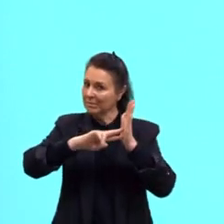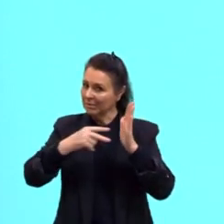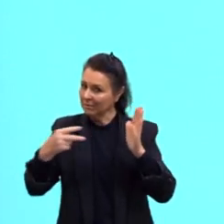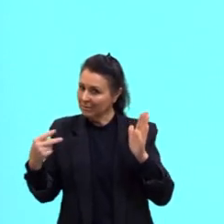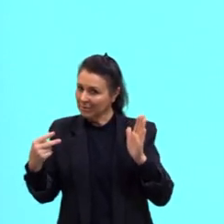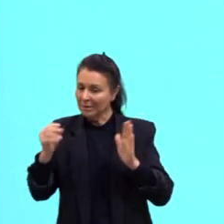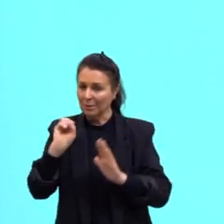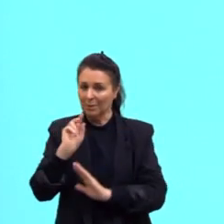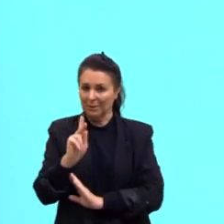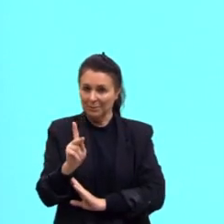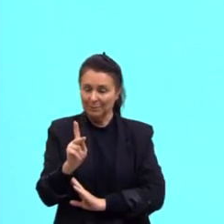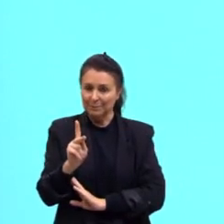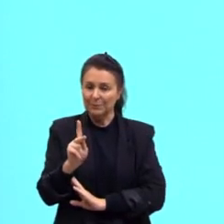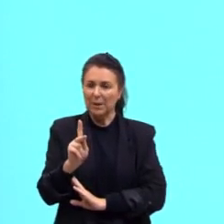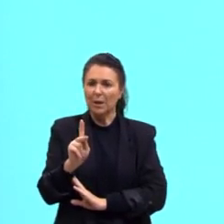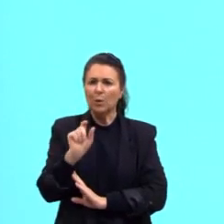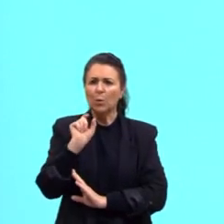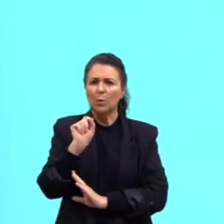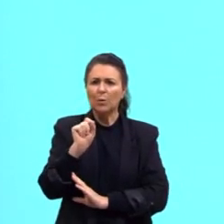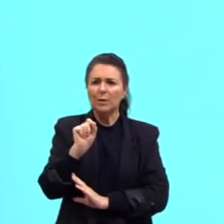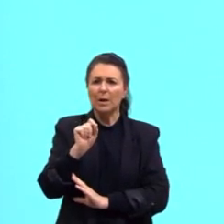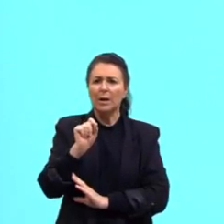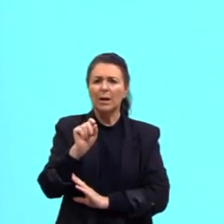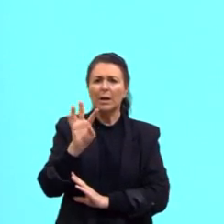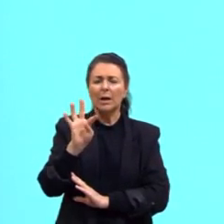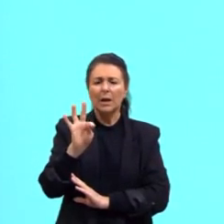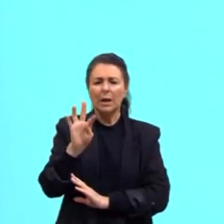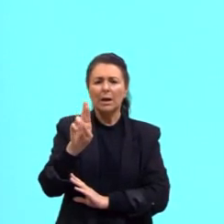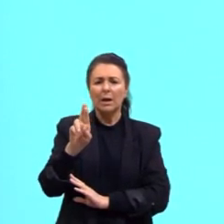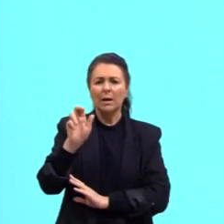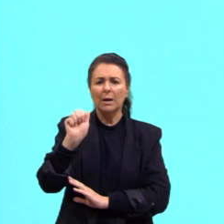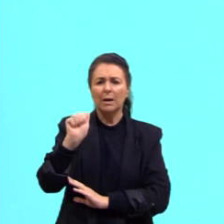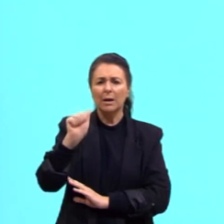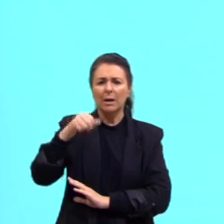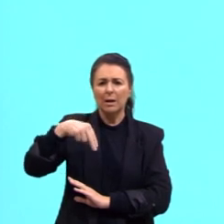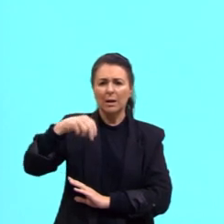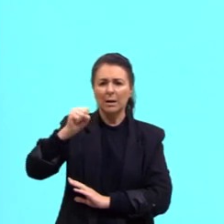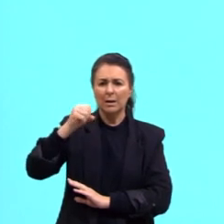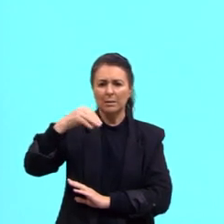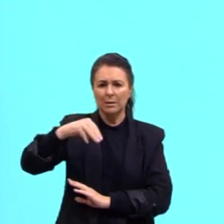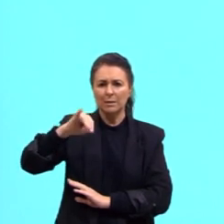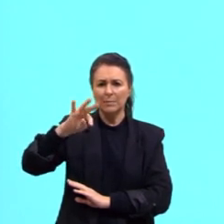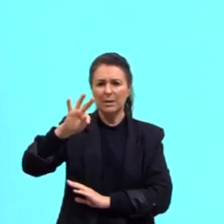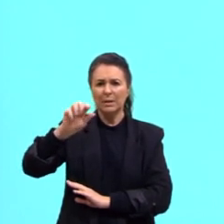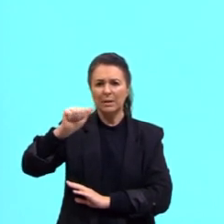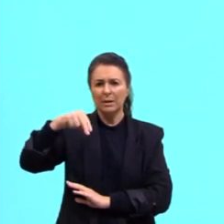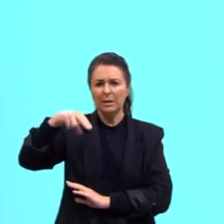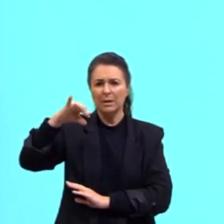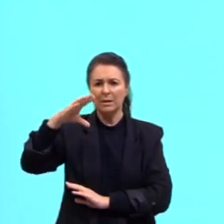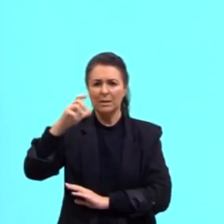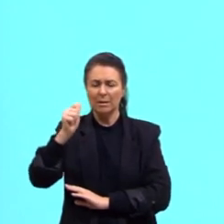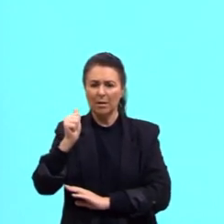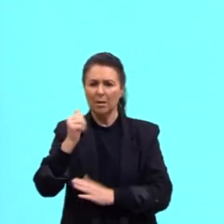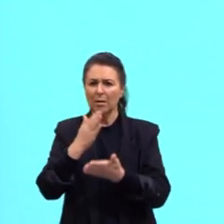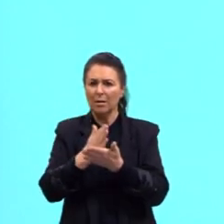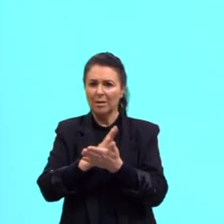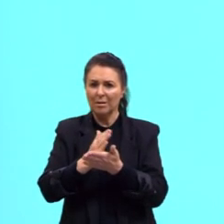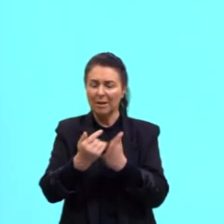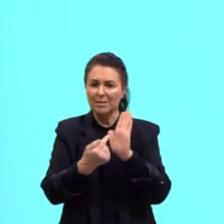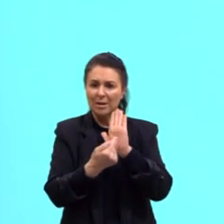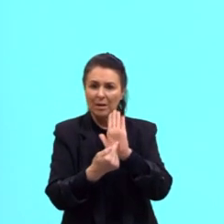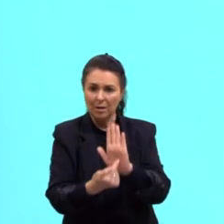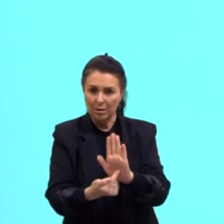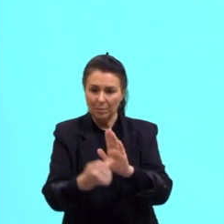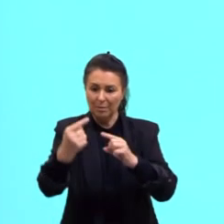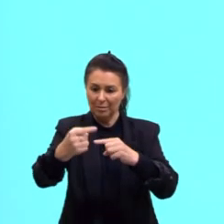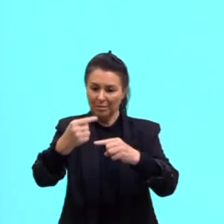Ok o quê que essa transmitância média diz aqui Disney que estão que é ela indica a razão entre